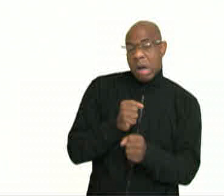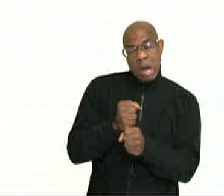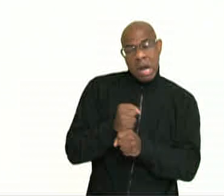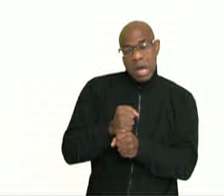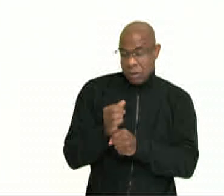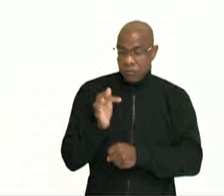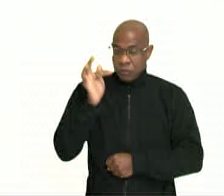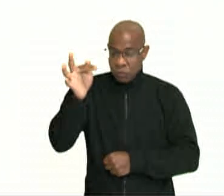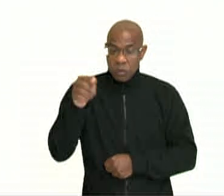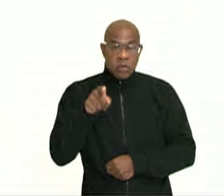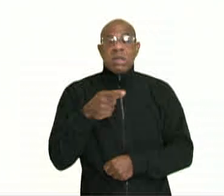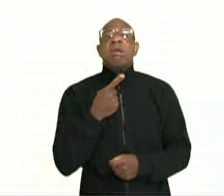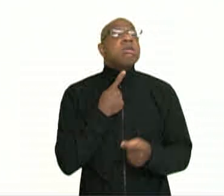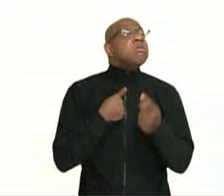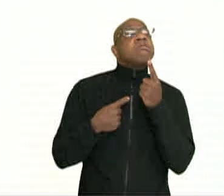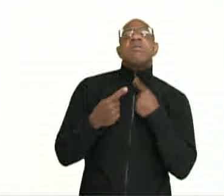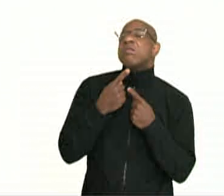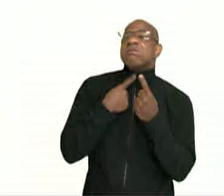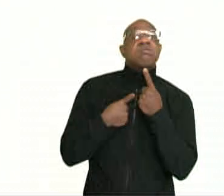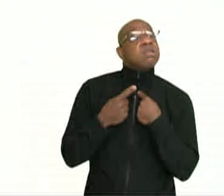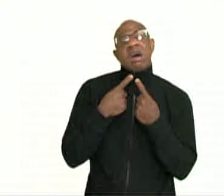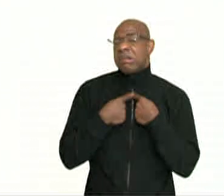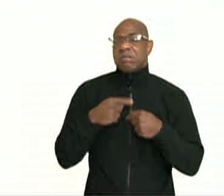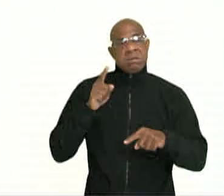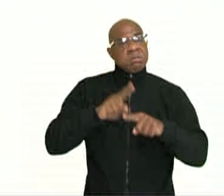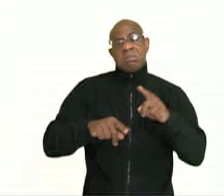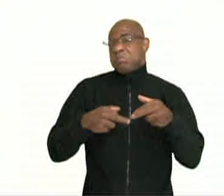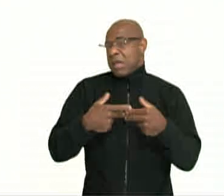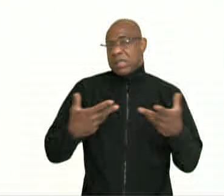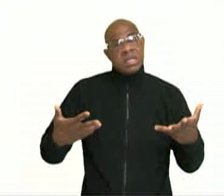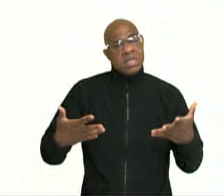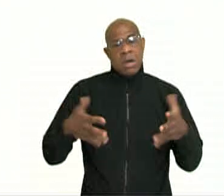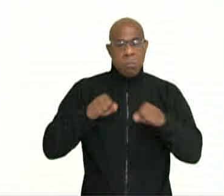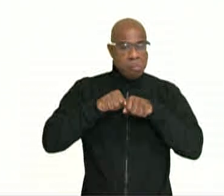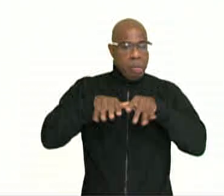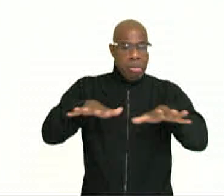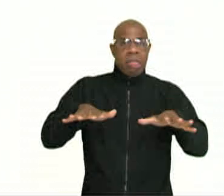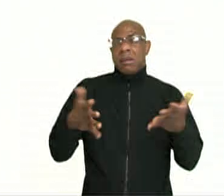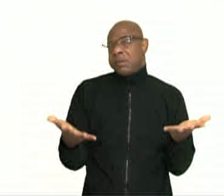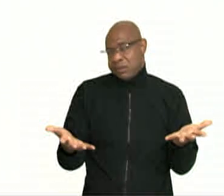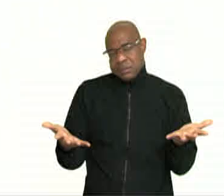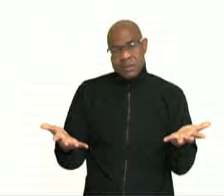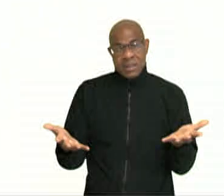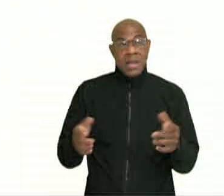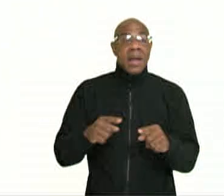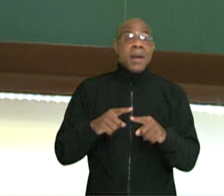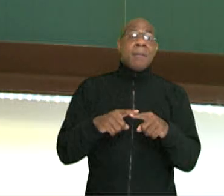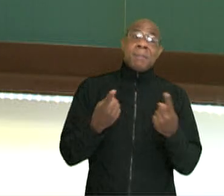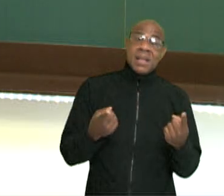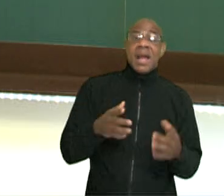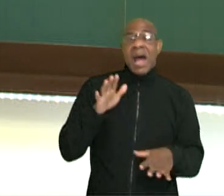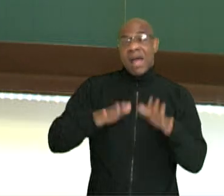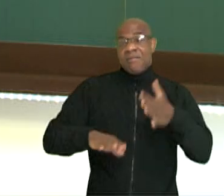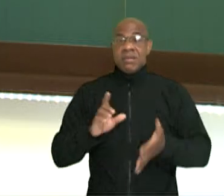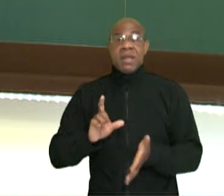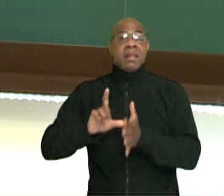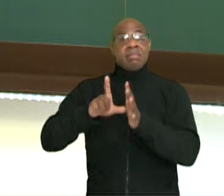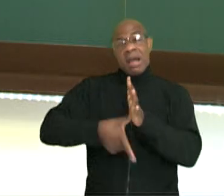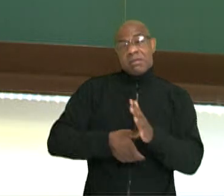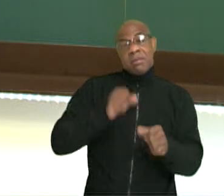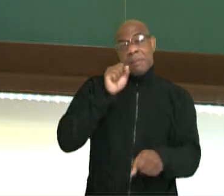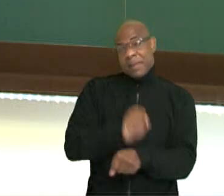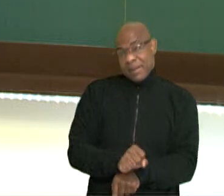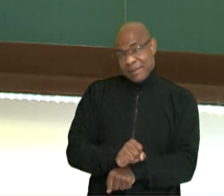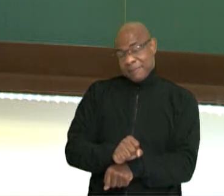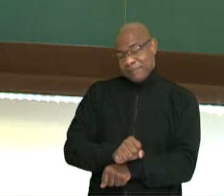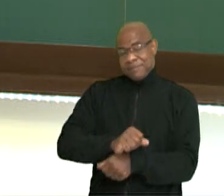tenha mais vontade de ter o quê? Esse material circulando por aí. Mas seja um pouco tarde para tentar pará-lo,